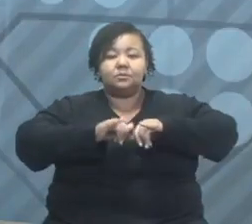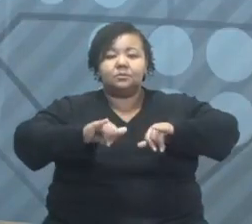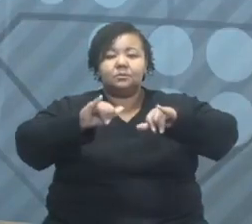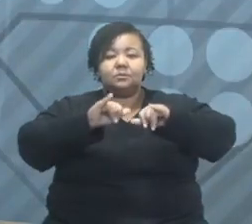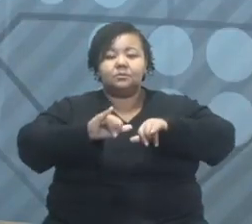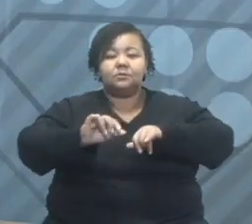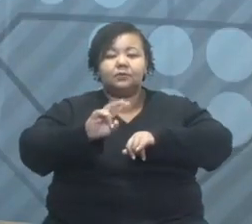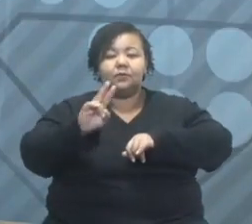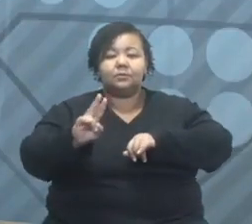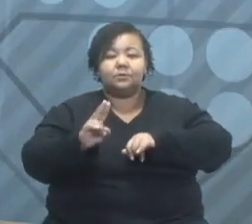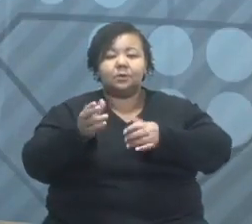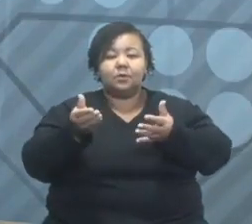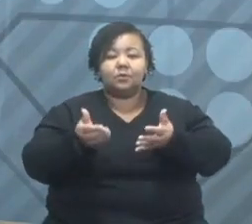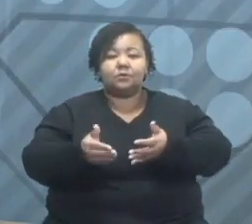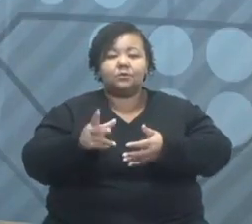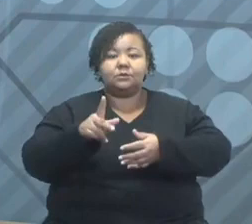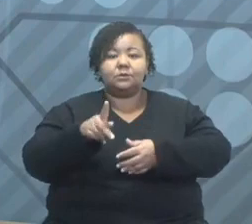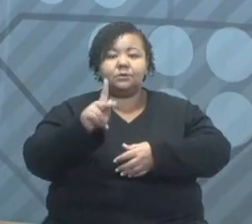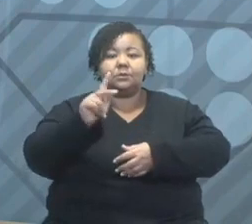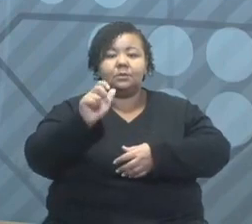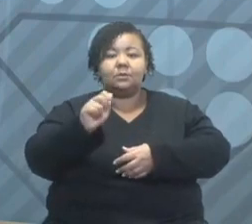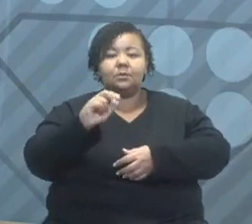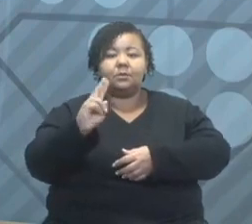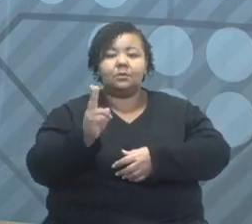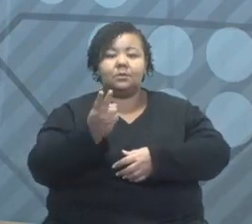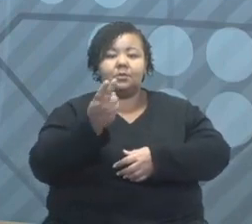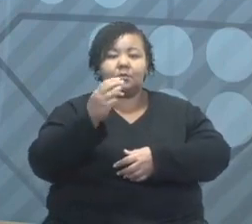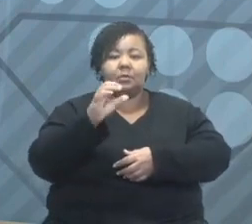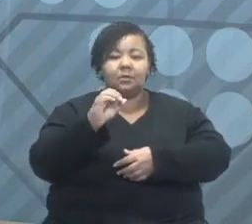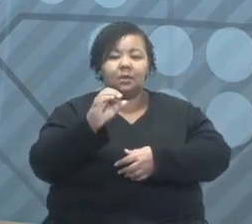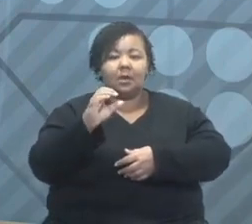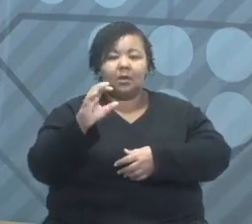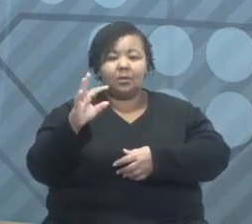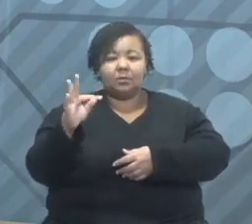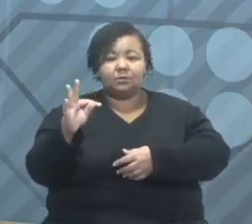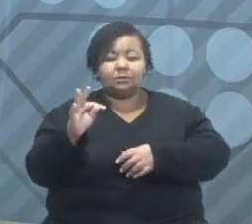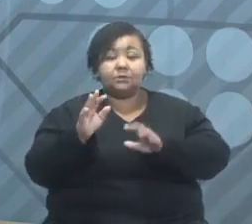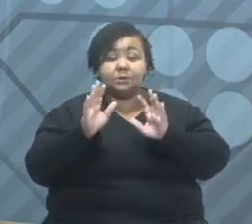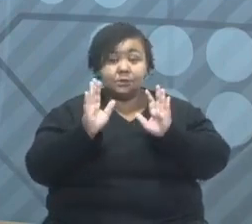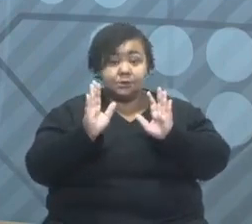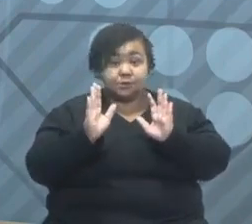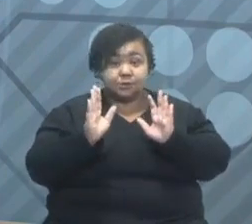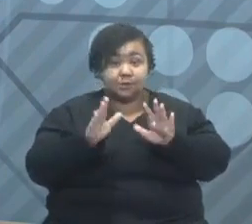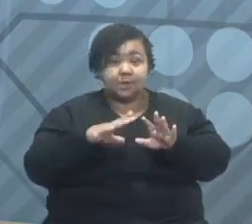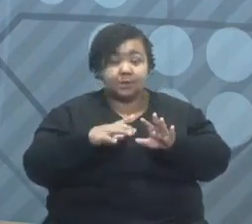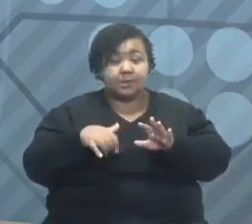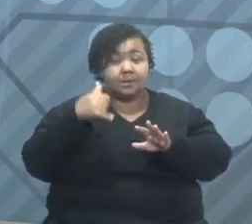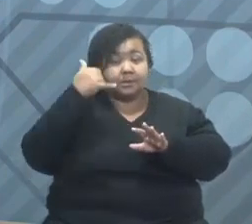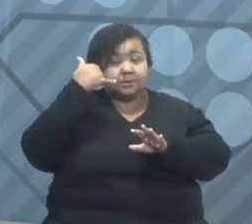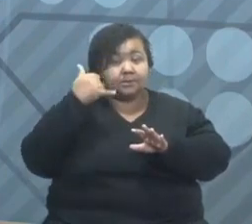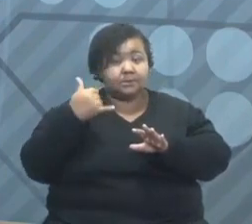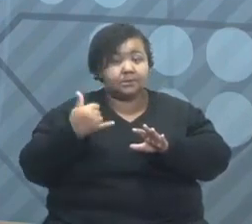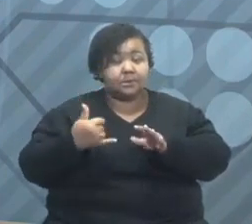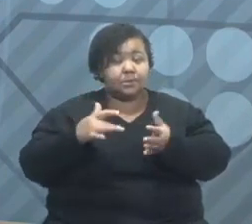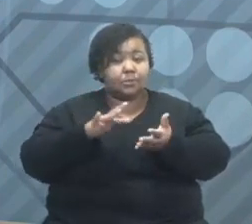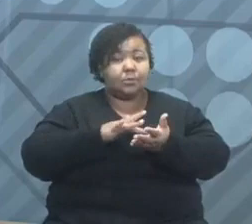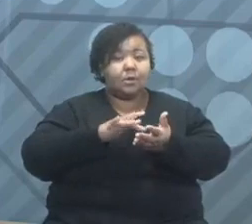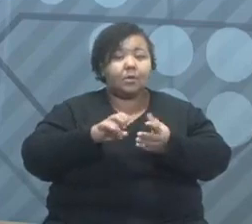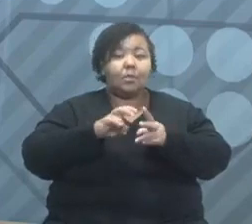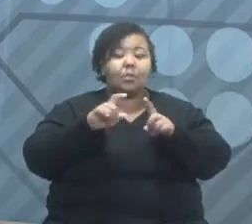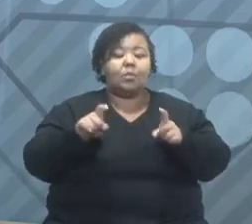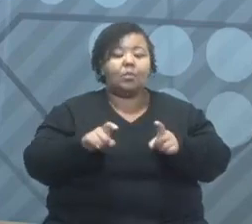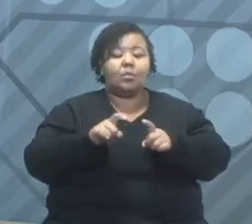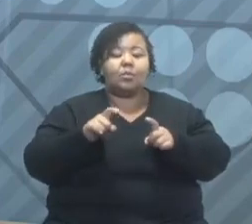hoje o Kahoot. Então, se você tiver ele instalado no seu celular, no computador, faça o login ou ainda se você não